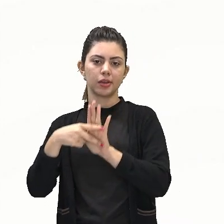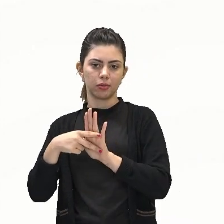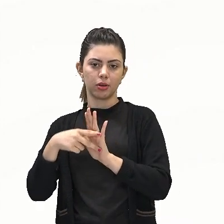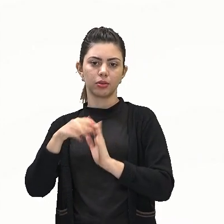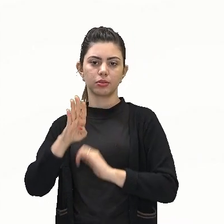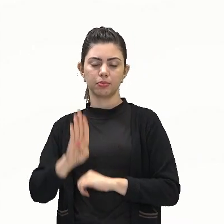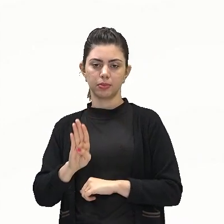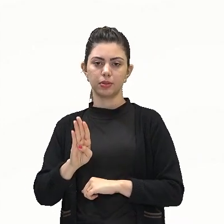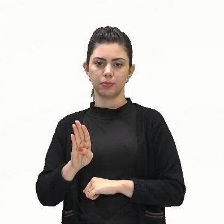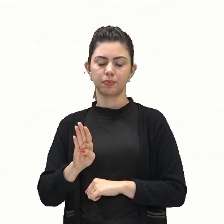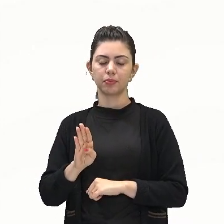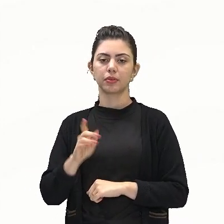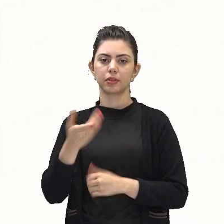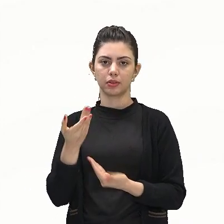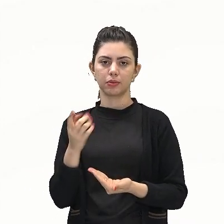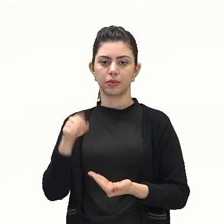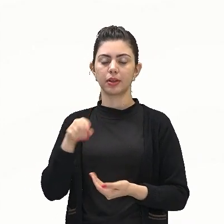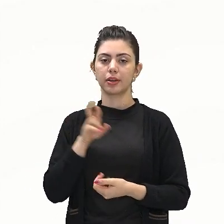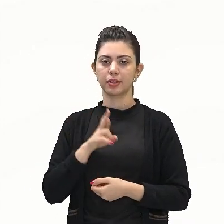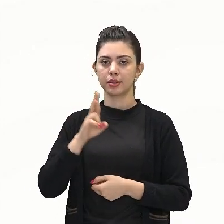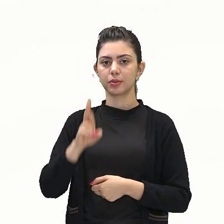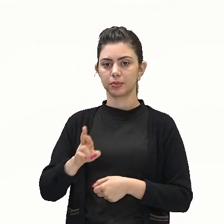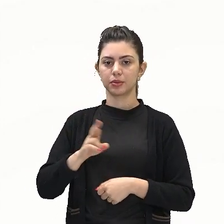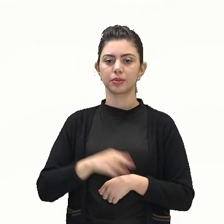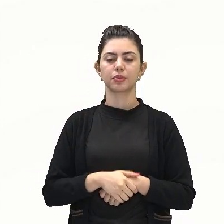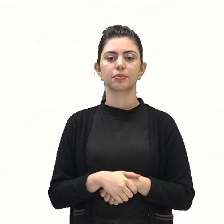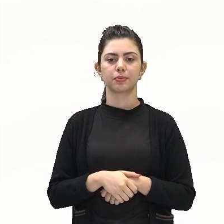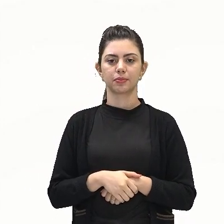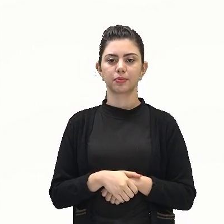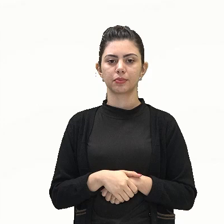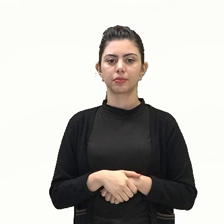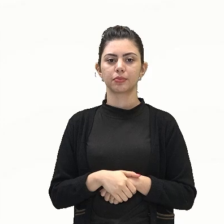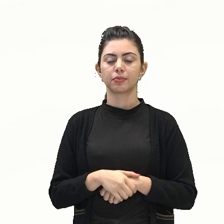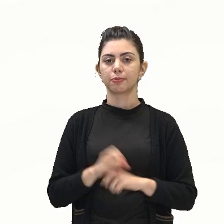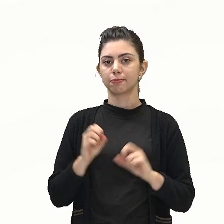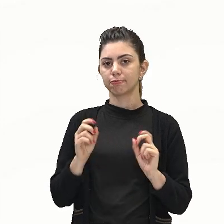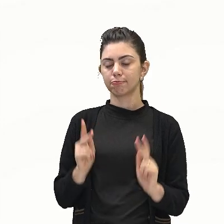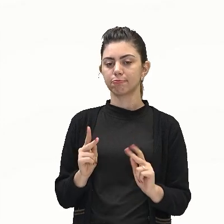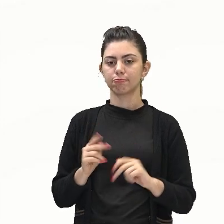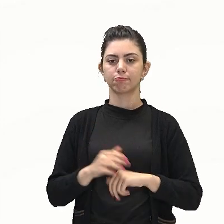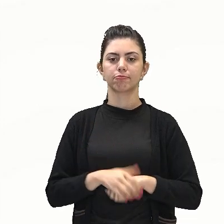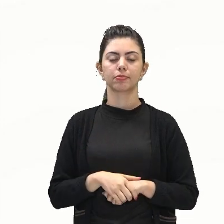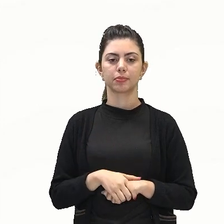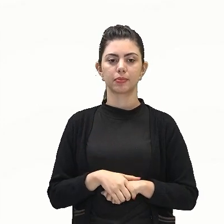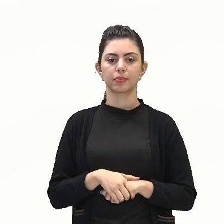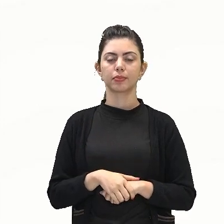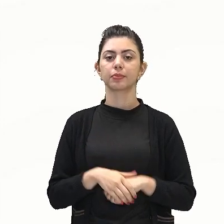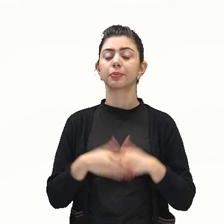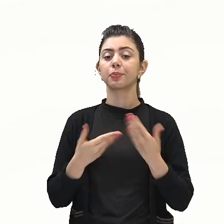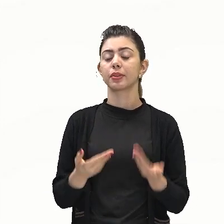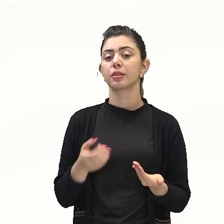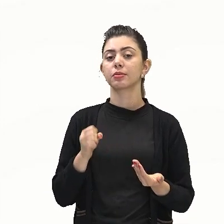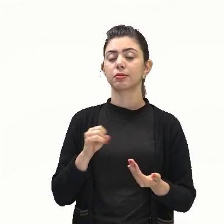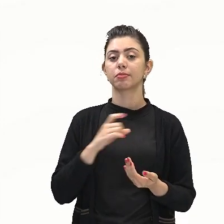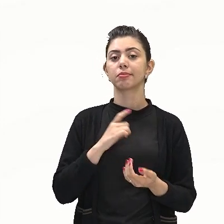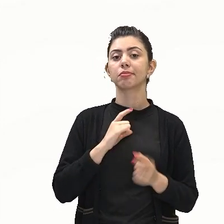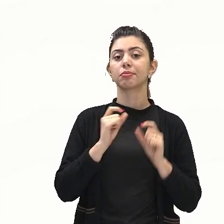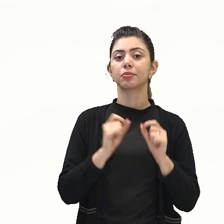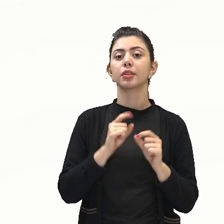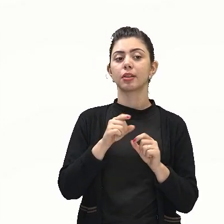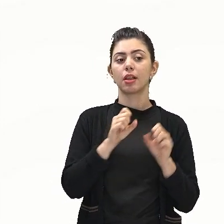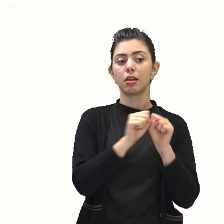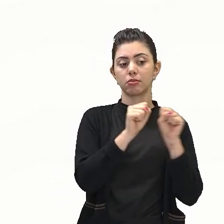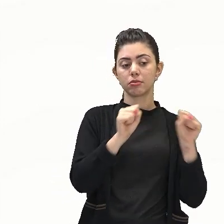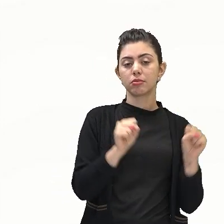minha matriz composta pelos meus termos independentes. Ok? Então, quando o sistema linear